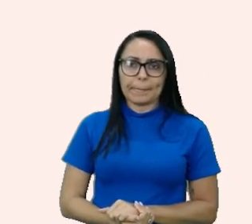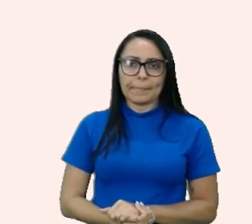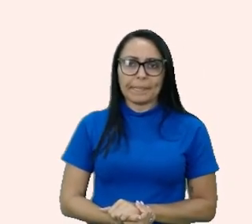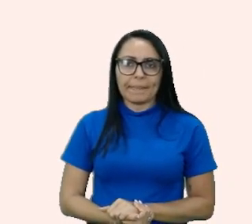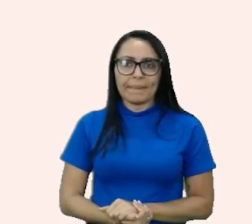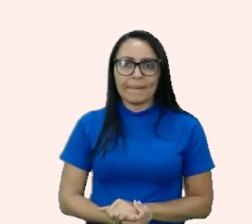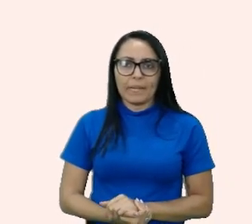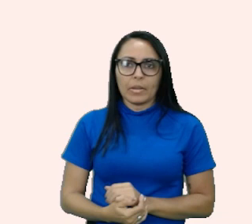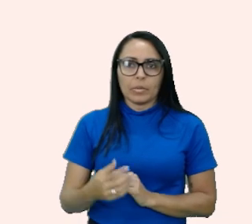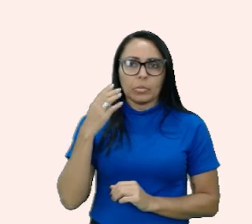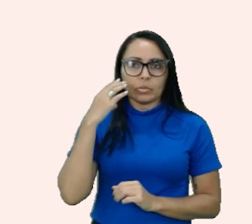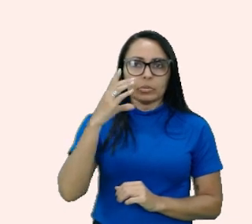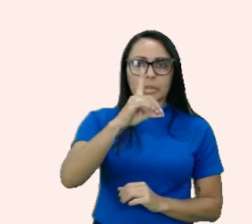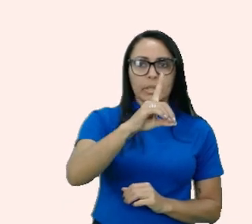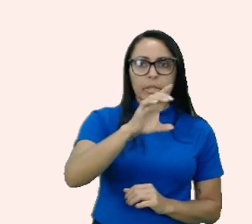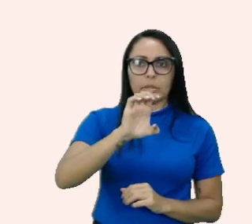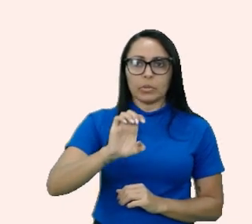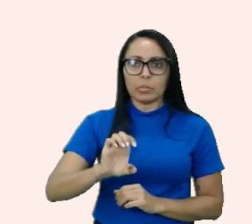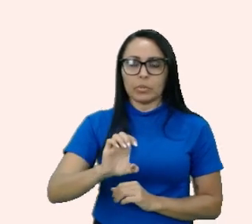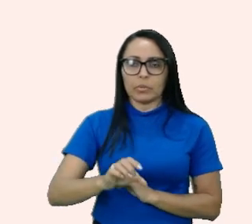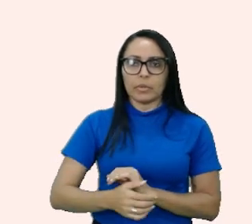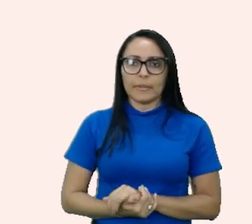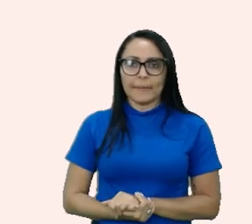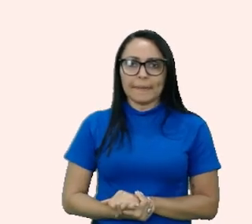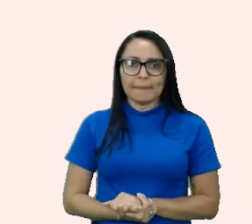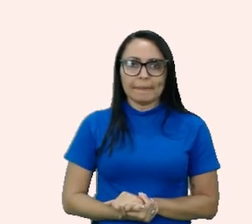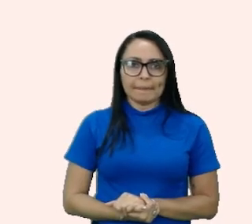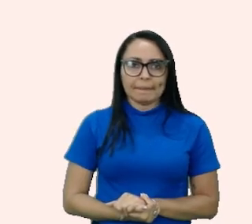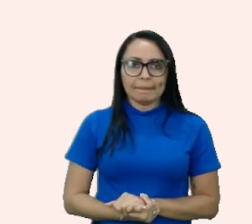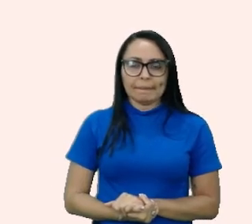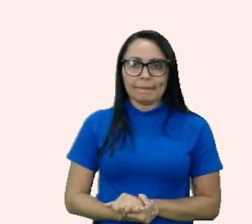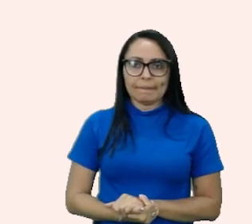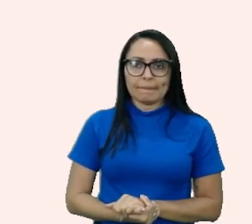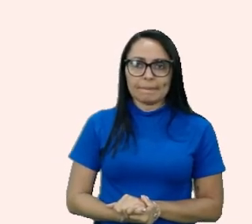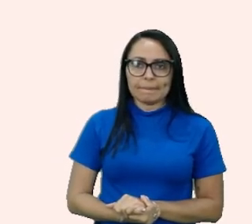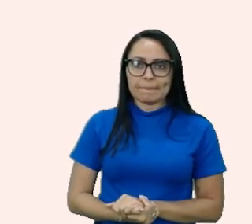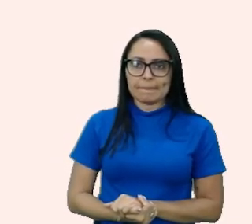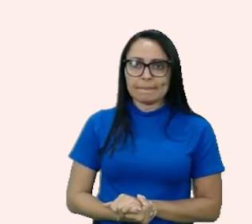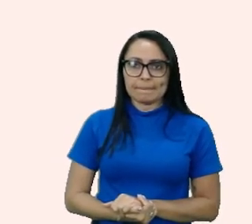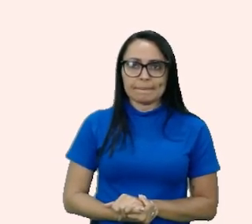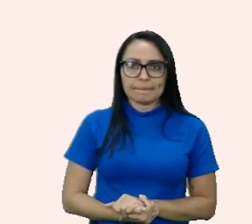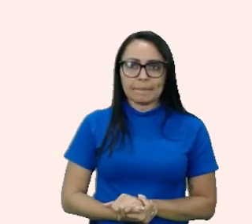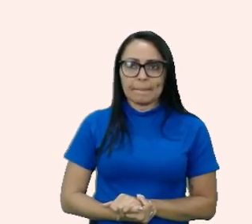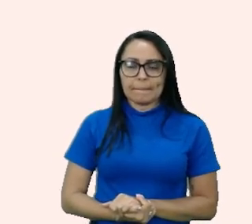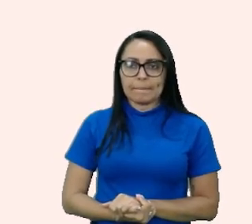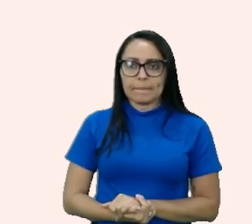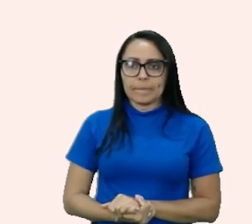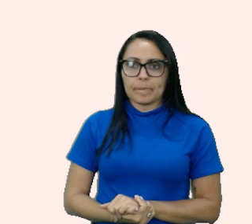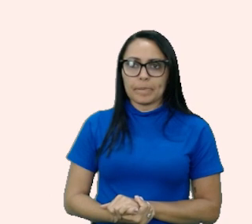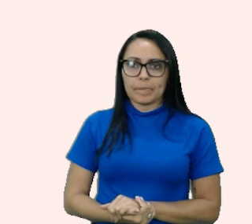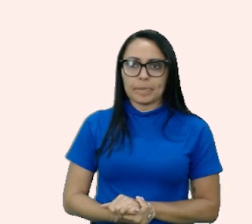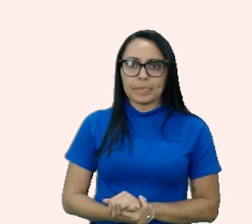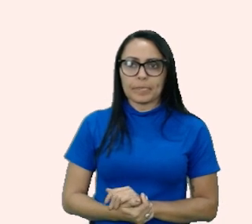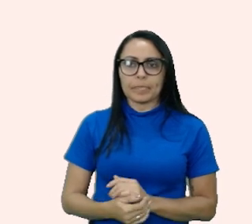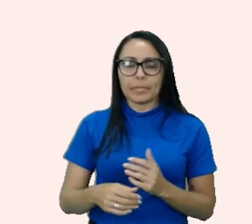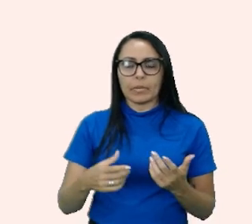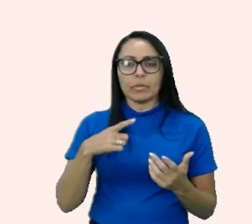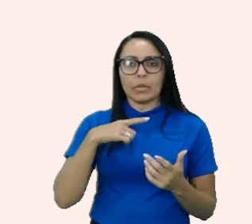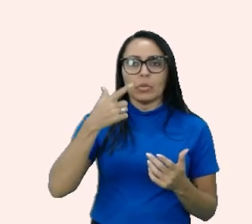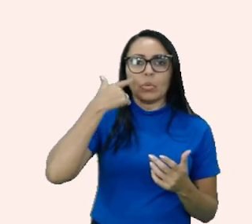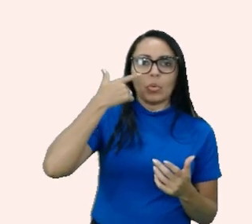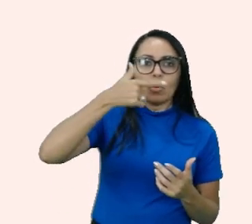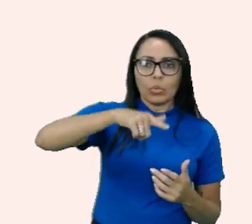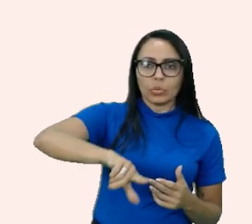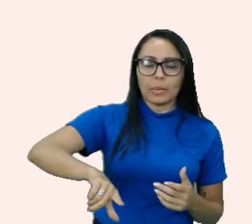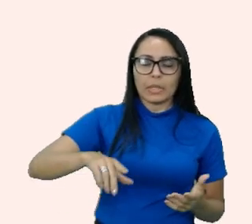E. Consequentemente, eu tenho aqui, ó, um pontinho e outro, limitando esse segmento de reta. E aí eu tenho um outro pedacinho ali,